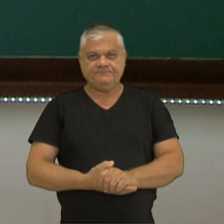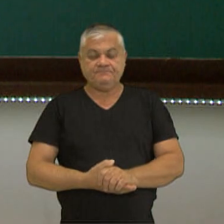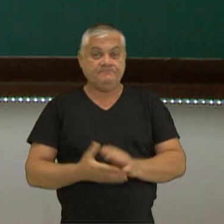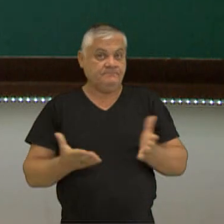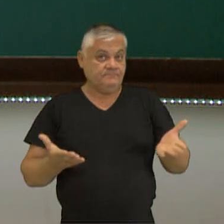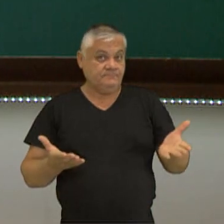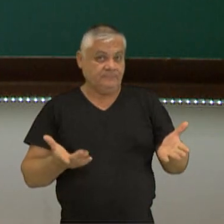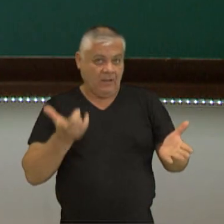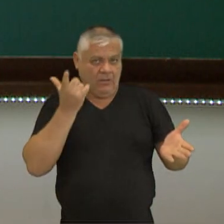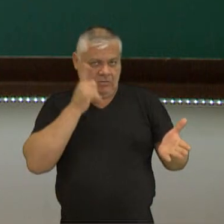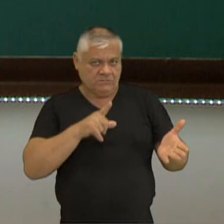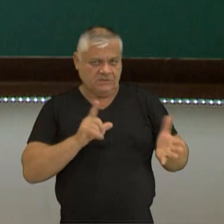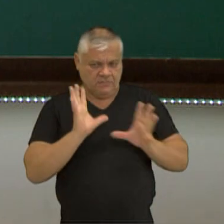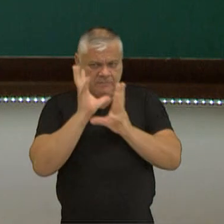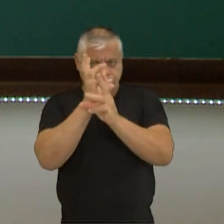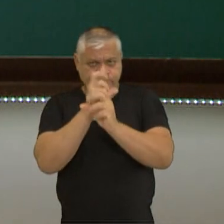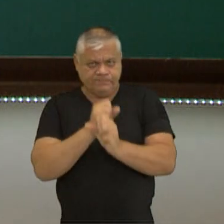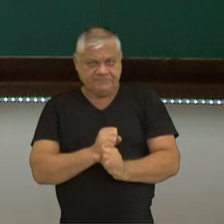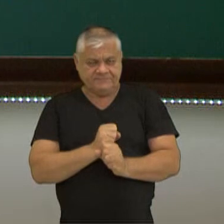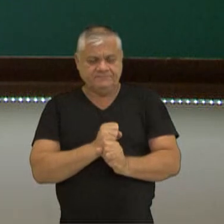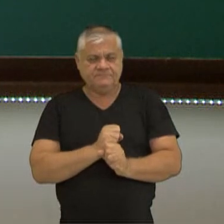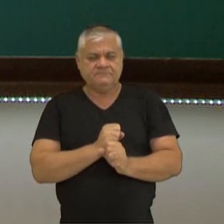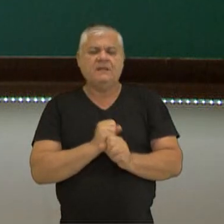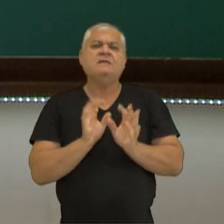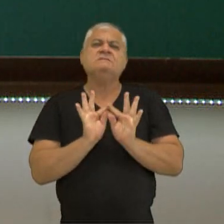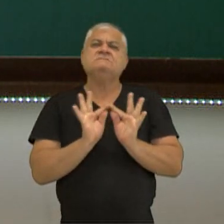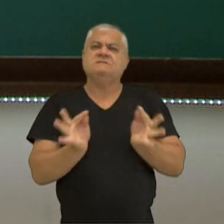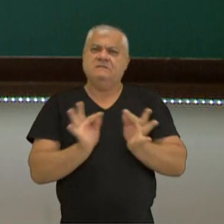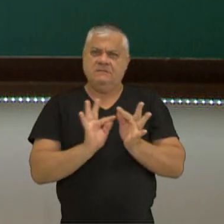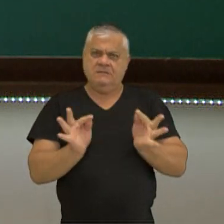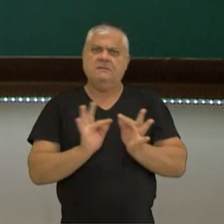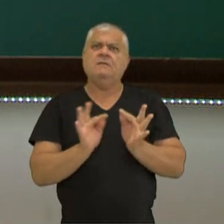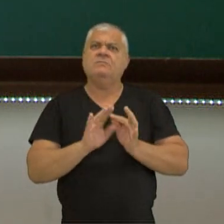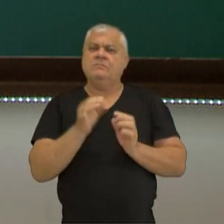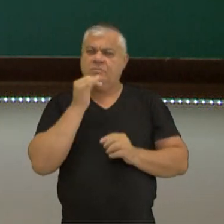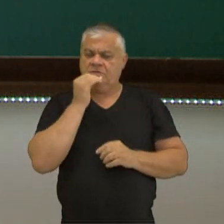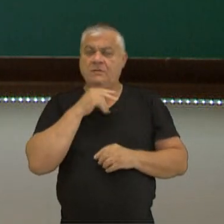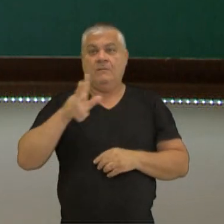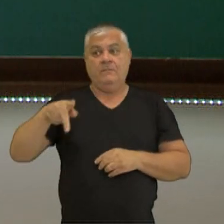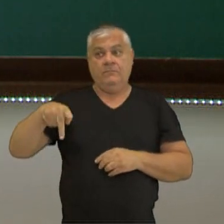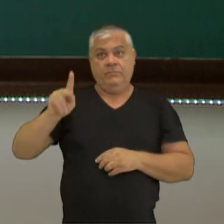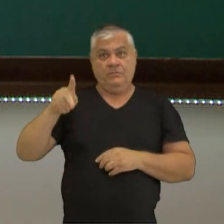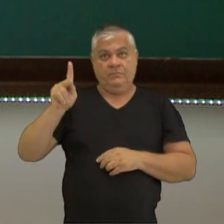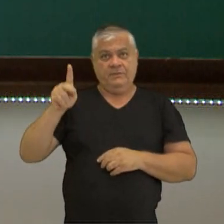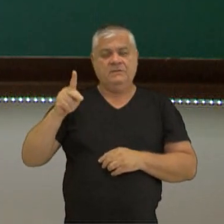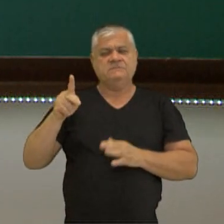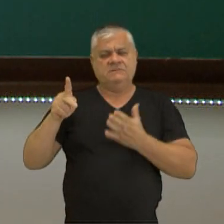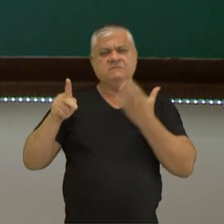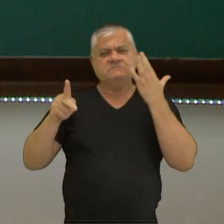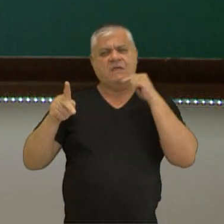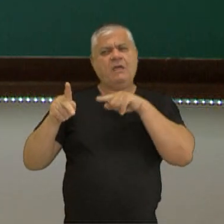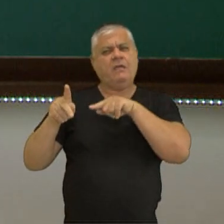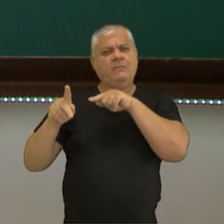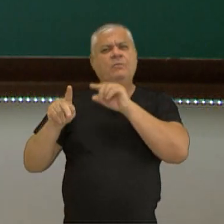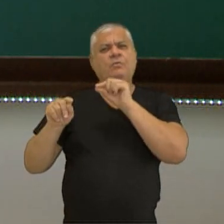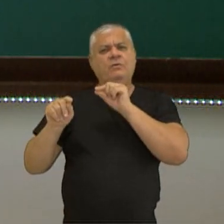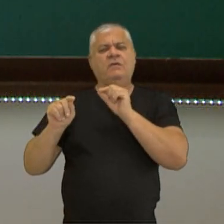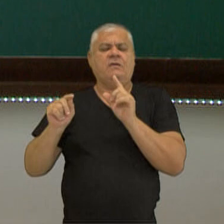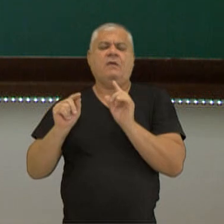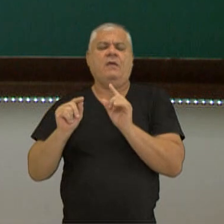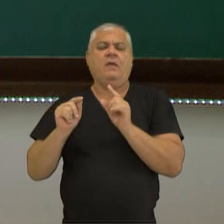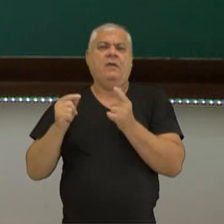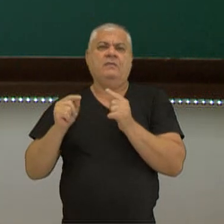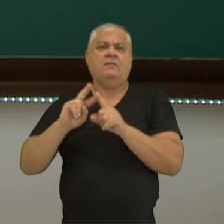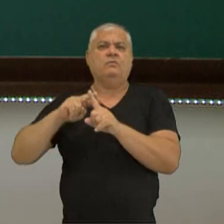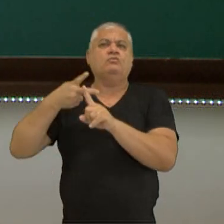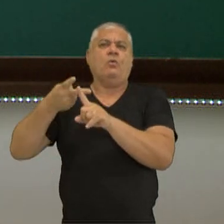E aí, galera, conseguiram resolver? Na verdade, a gente fez uma simplificação aqui, né? A caderneta de poupança, a gente sabe que é juro composto. Aqui